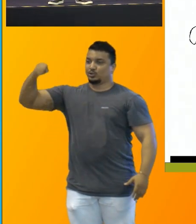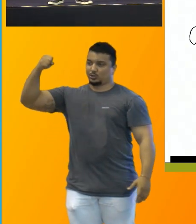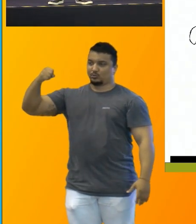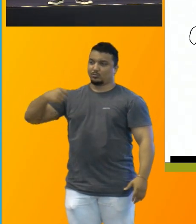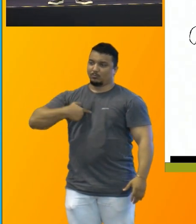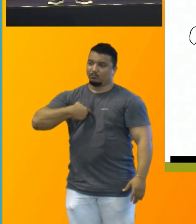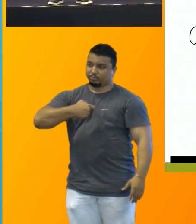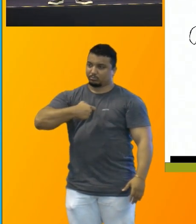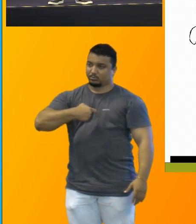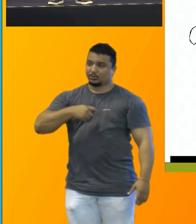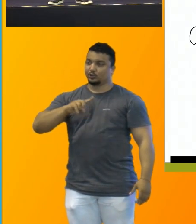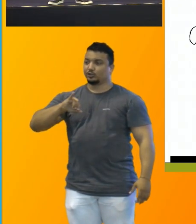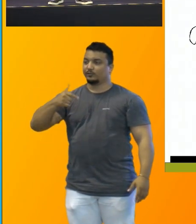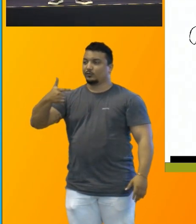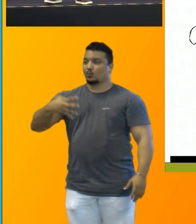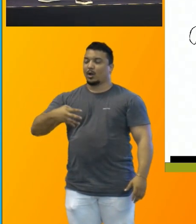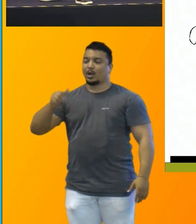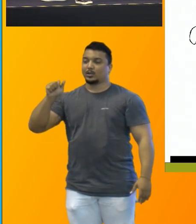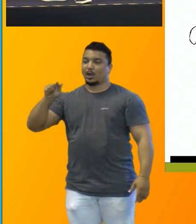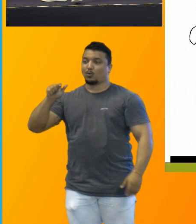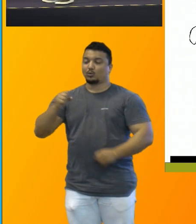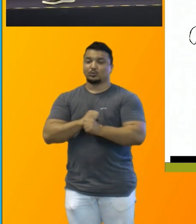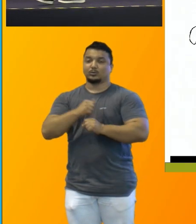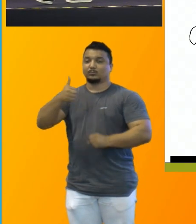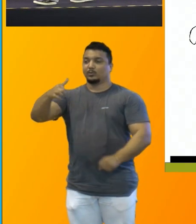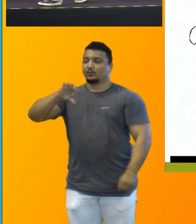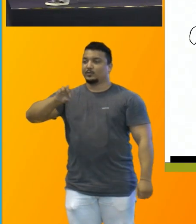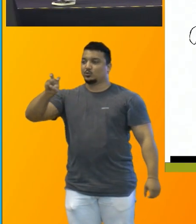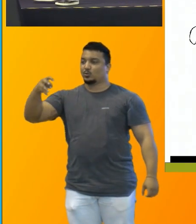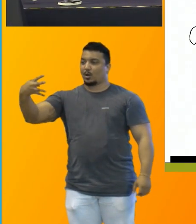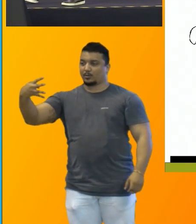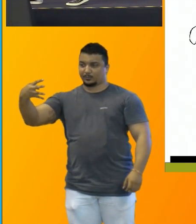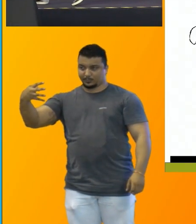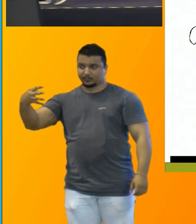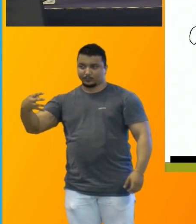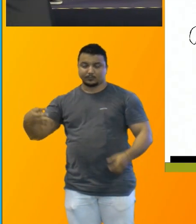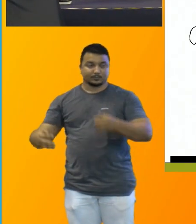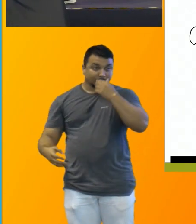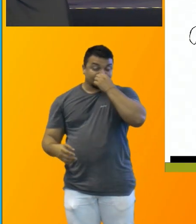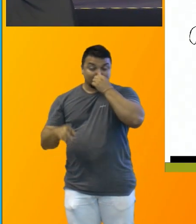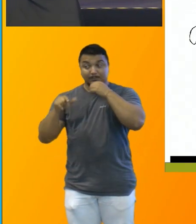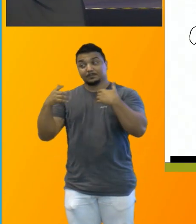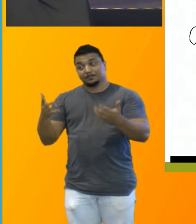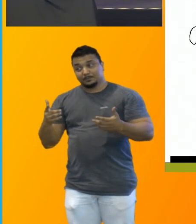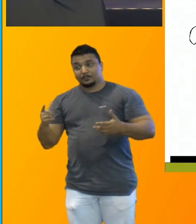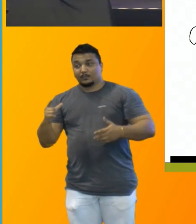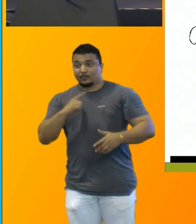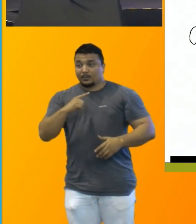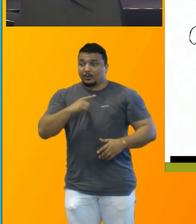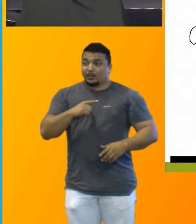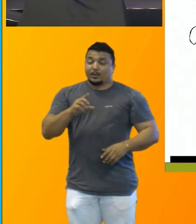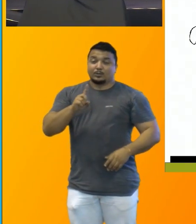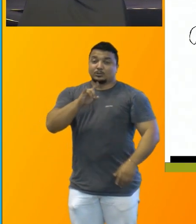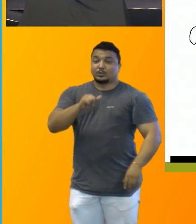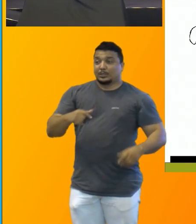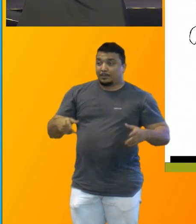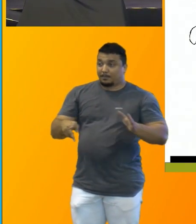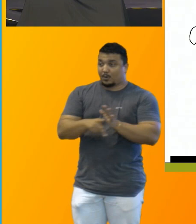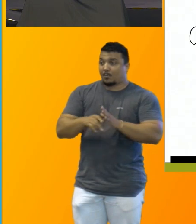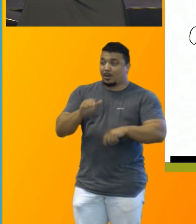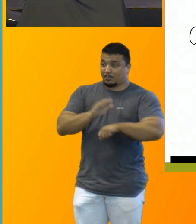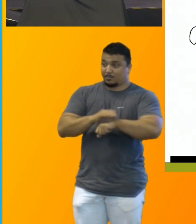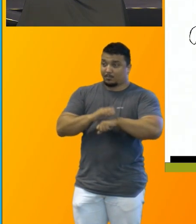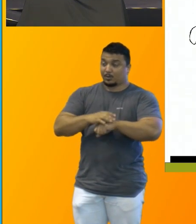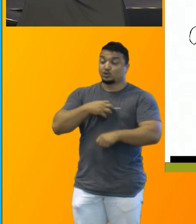suicídio em 24 de agosto de 1954. Que, aliás, este dia do suicídio de